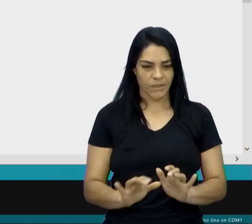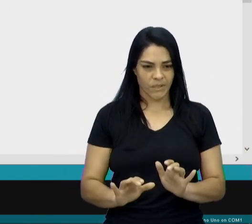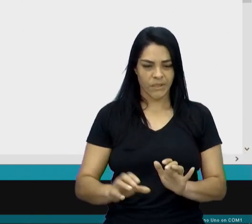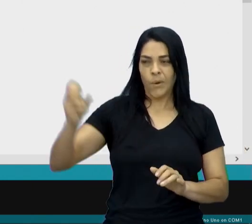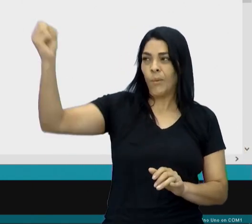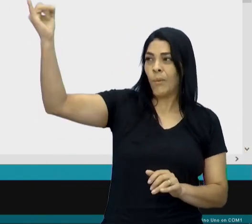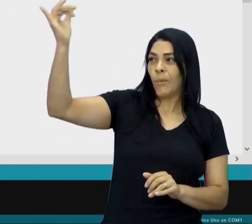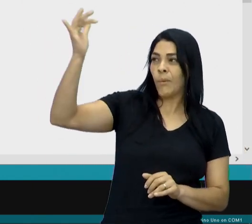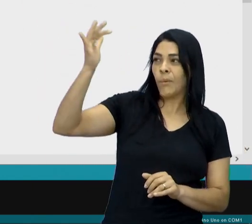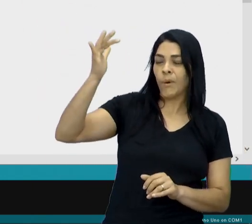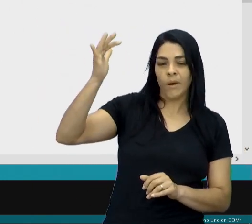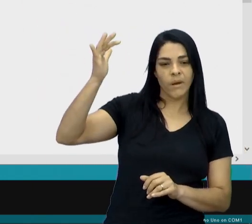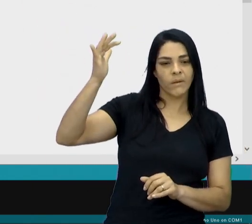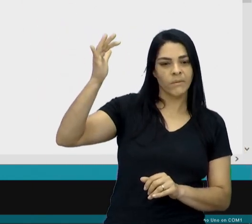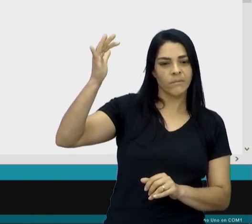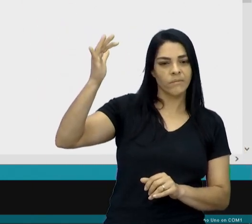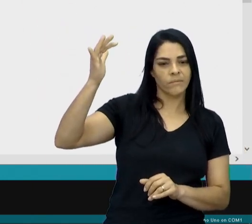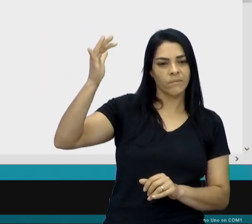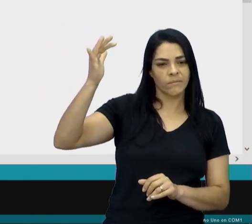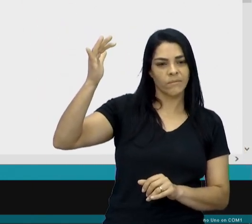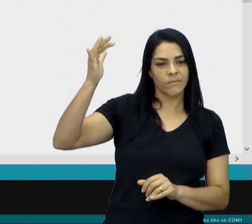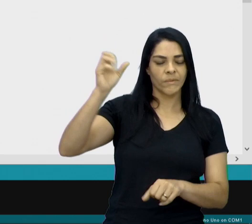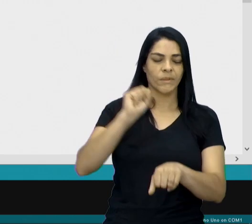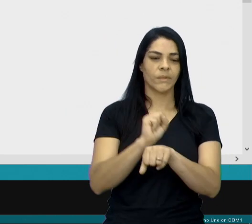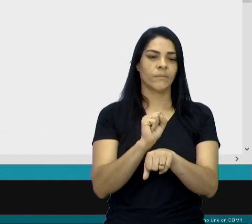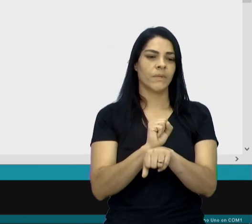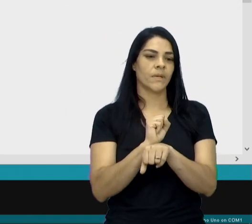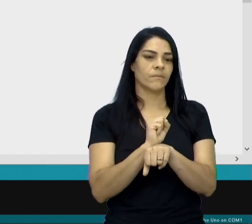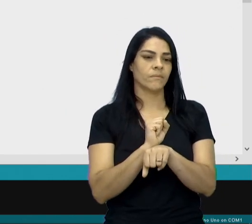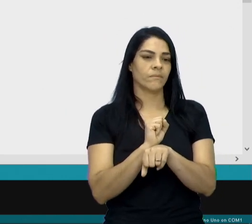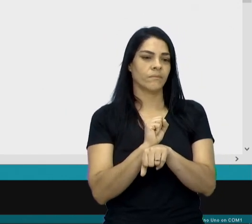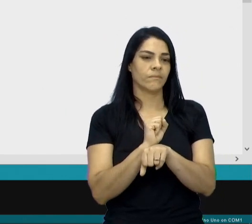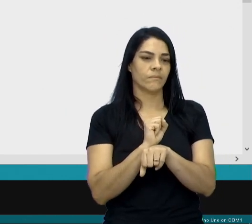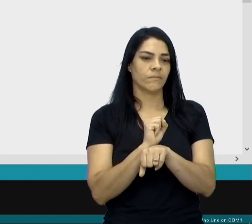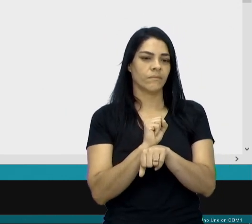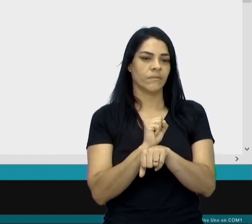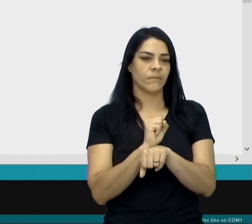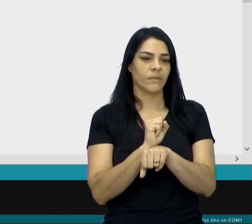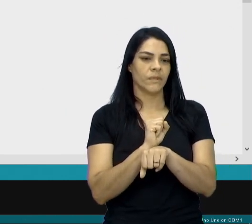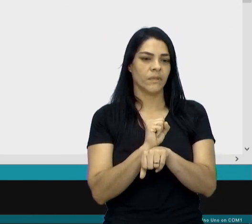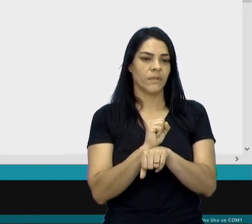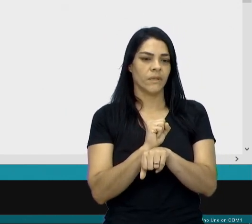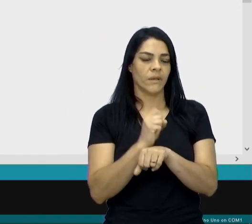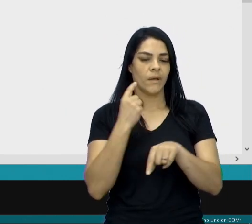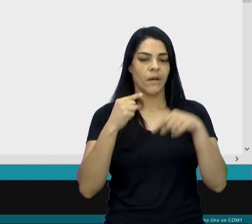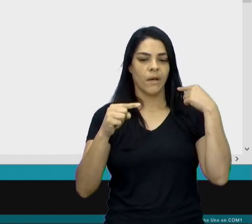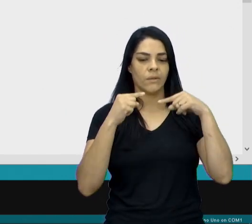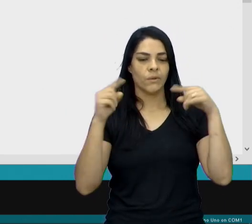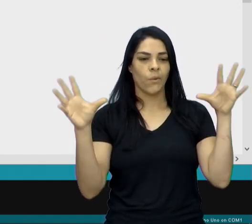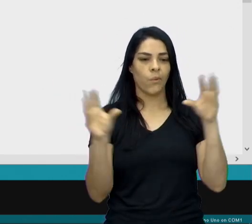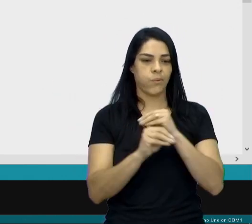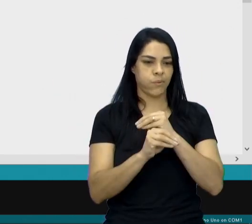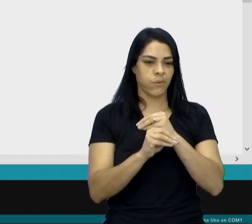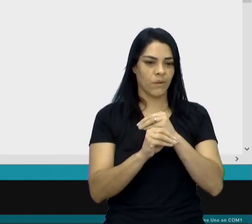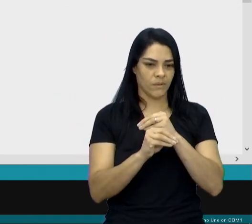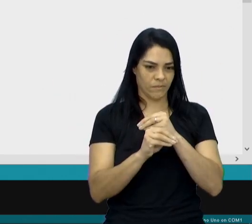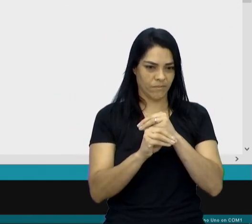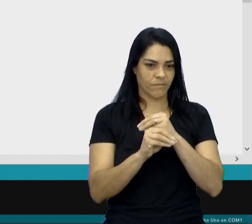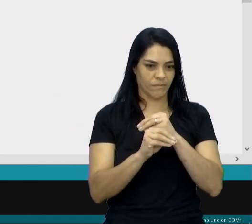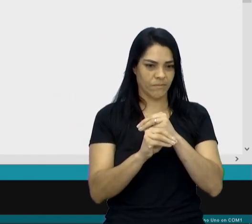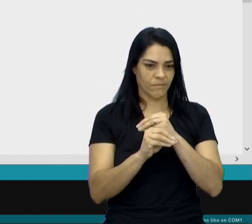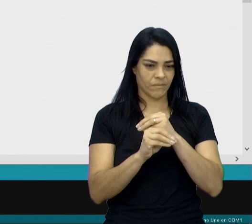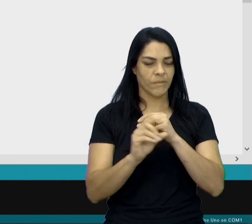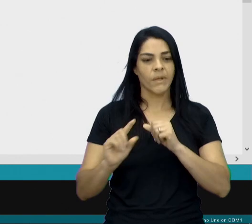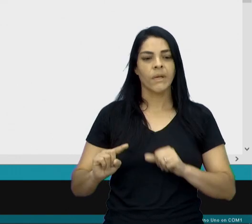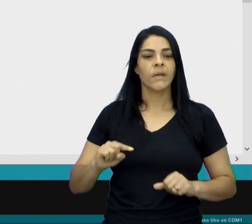acender o LED, veja aqui, ó, o high, esperar. E vai desligar o som, ó, no tone vai parar o som.